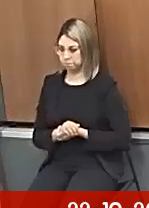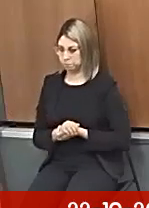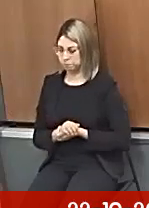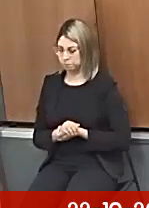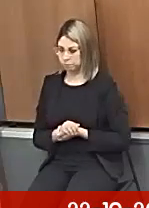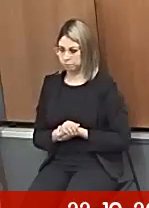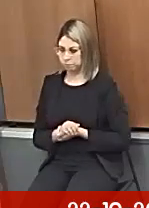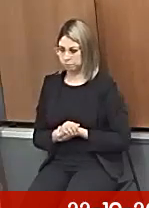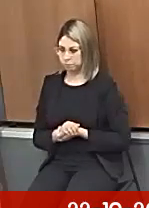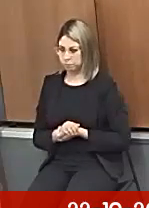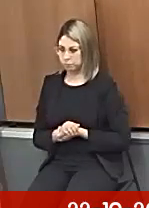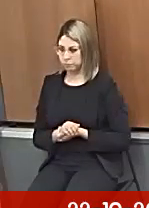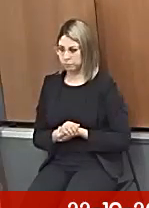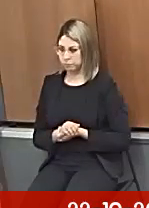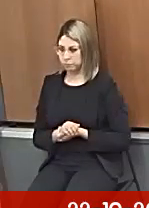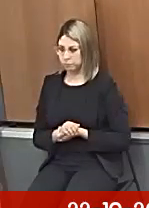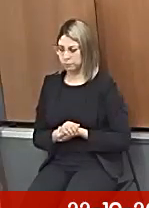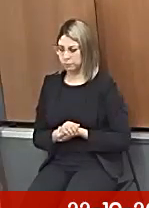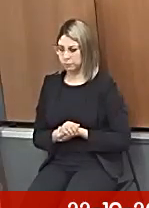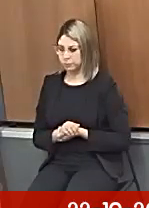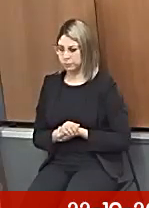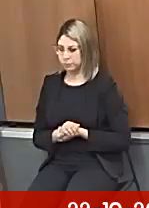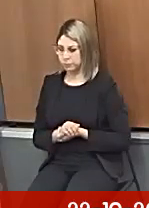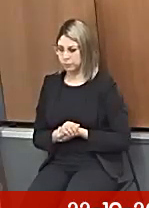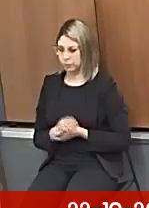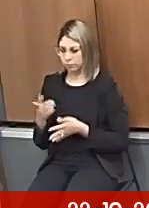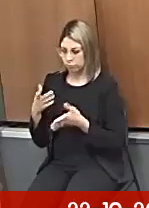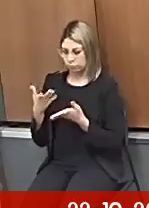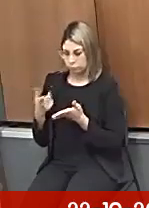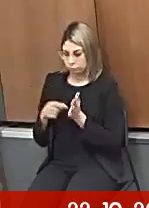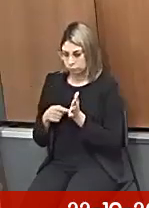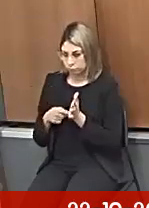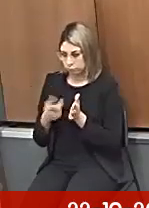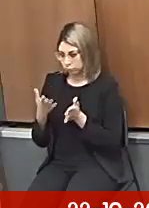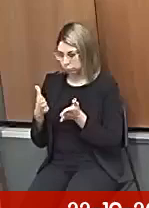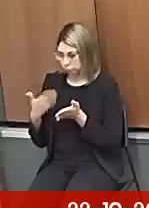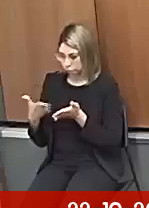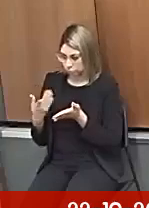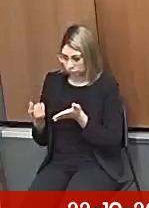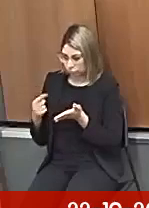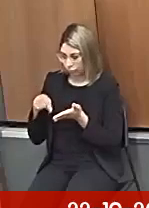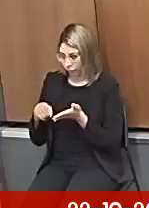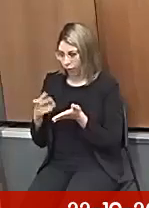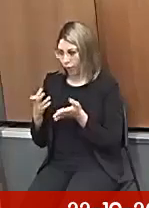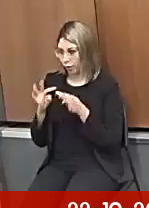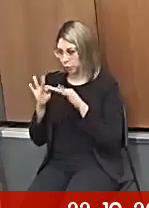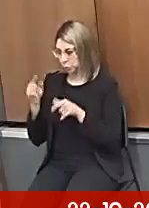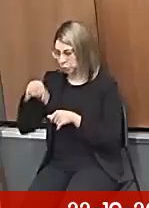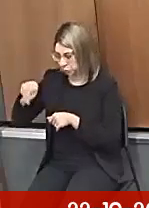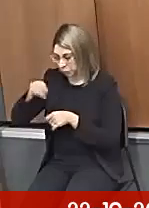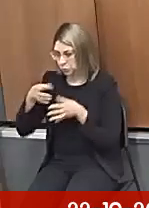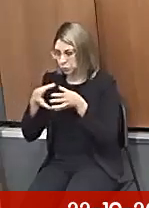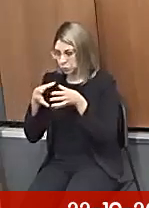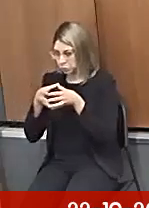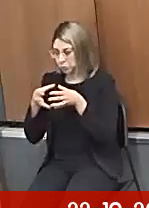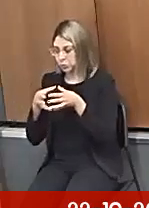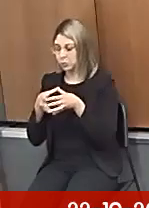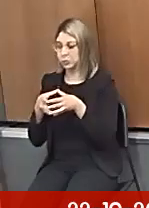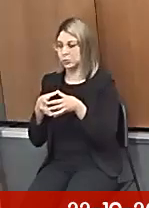Assembleia Fiscaliza, deve ser de autoria coletiva. Esses aqui são de autoria coletiva de todos os membros dessa